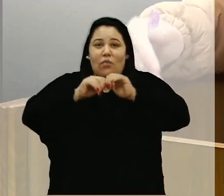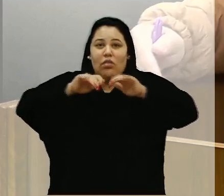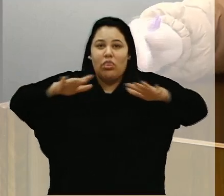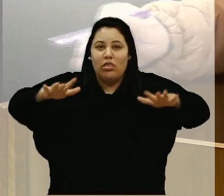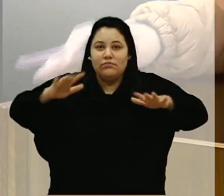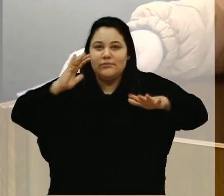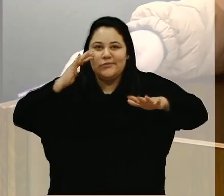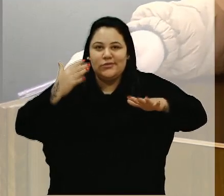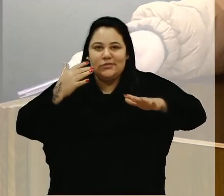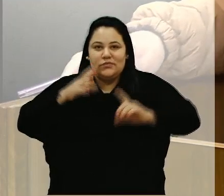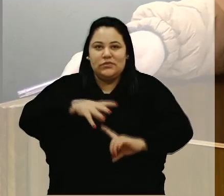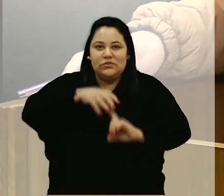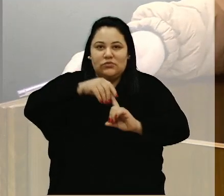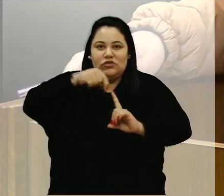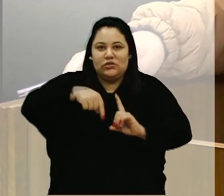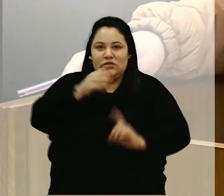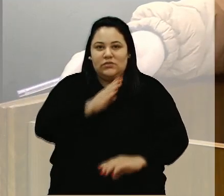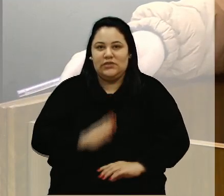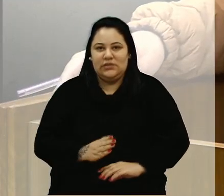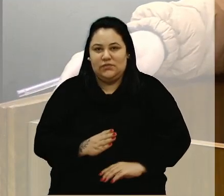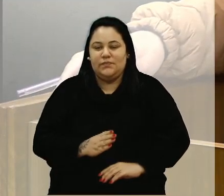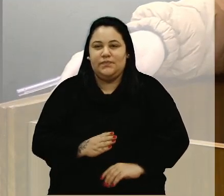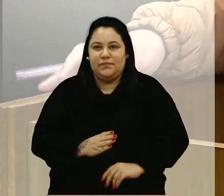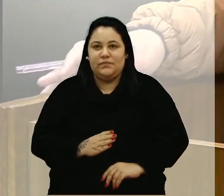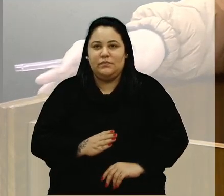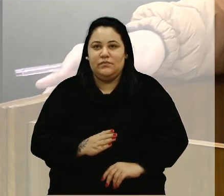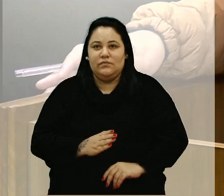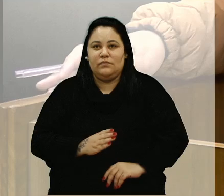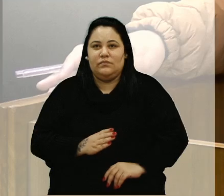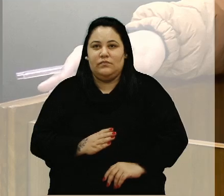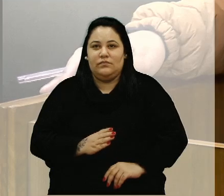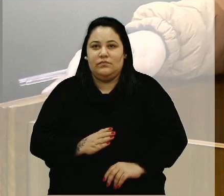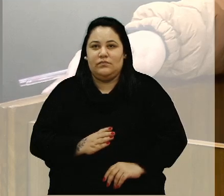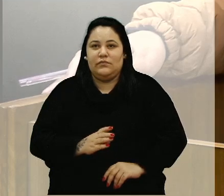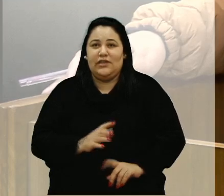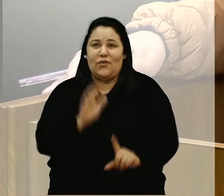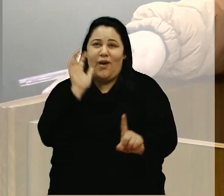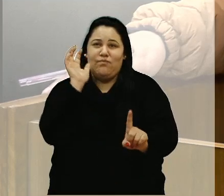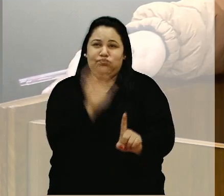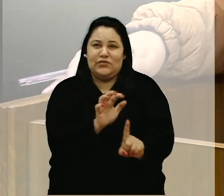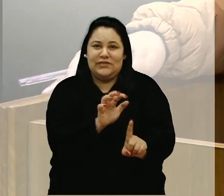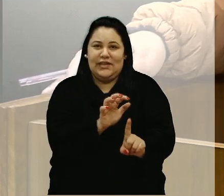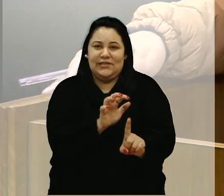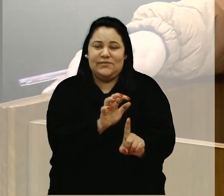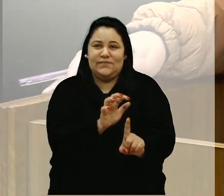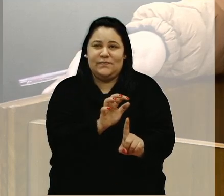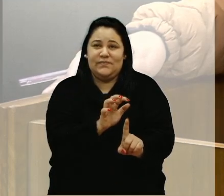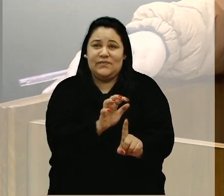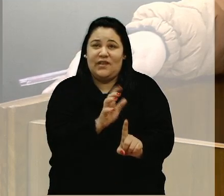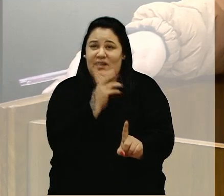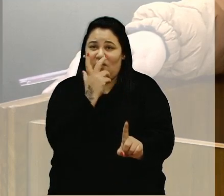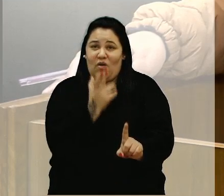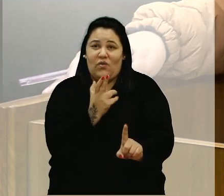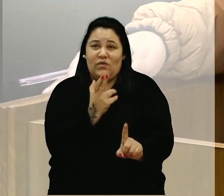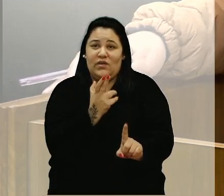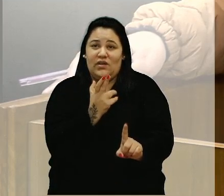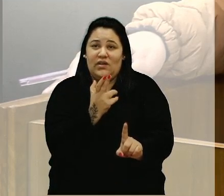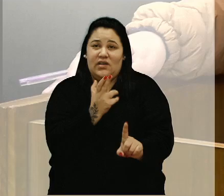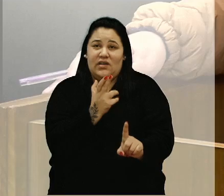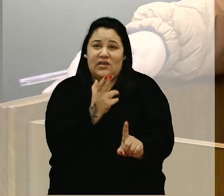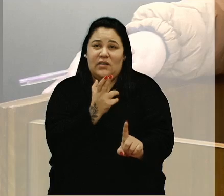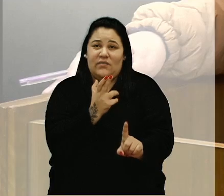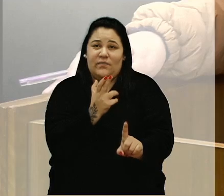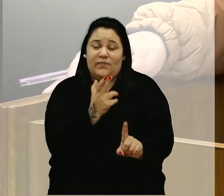aconteceu, inclusive aqui no Brasil, que é aquela coisa do ataque e que nem tudo, como o senhor vereador falou, nem tudo é direito de